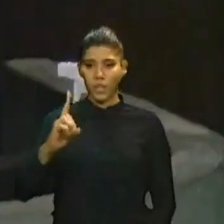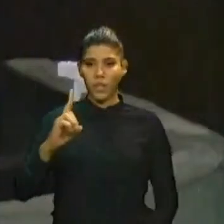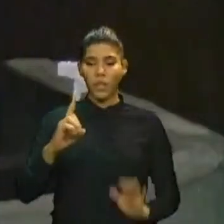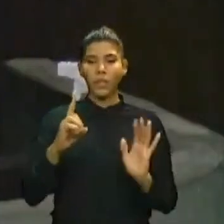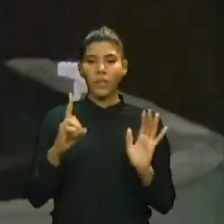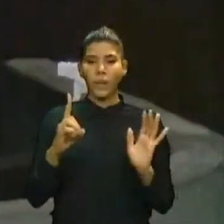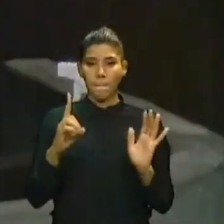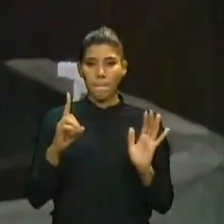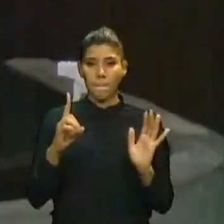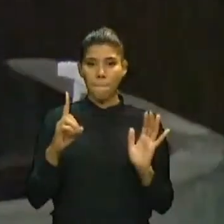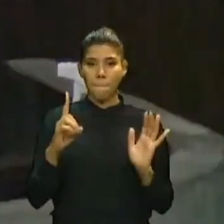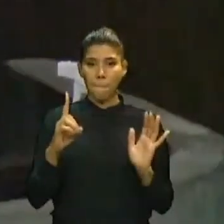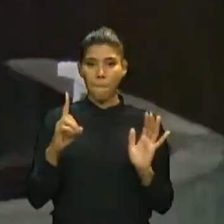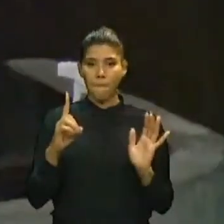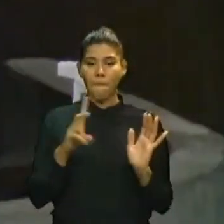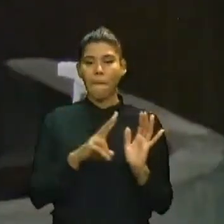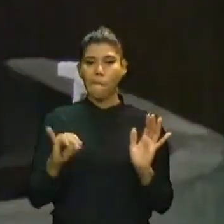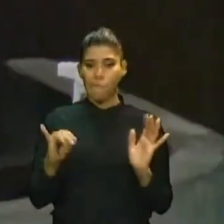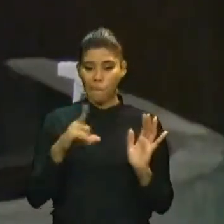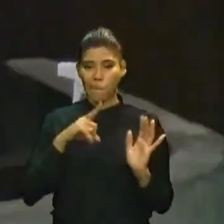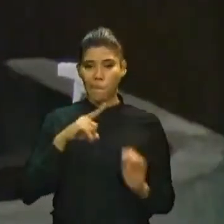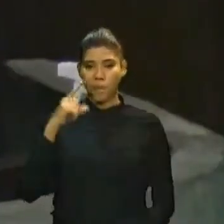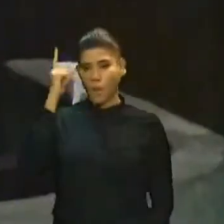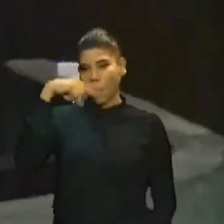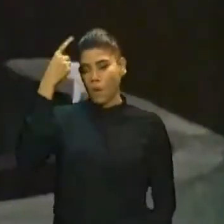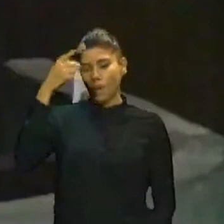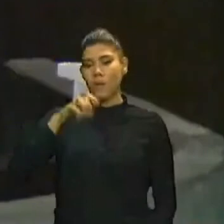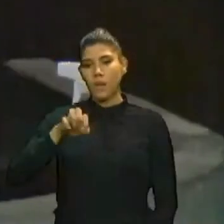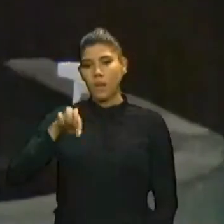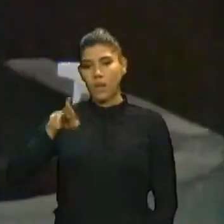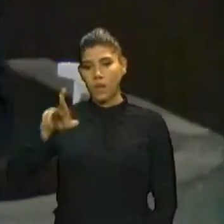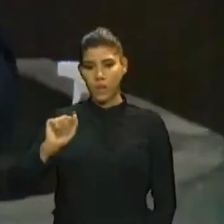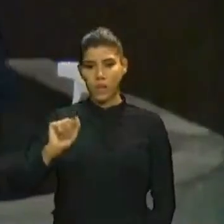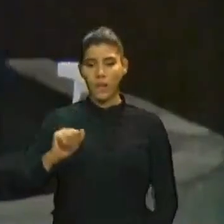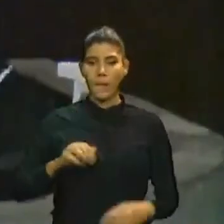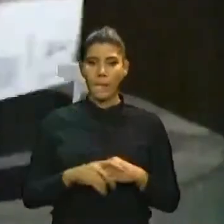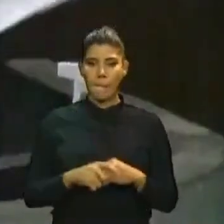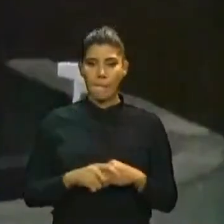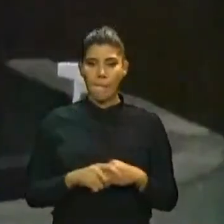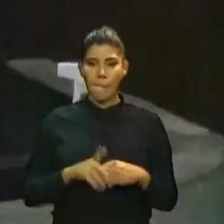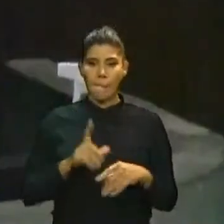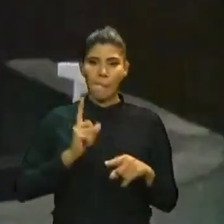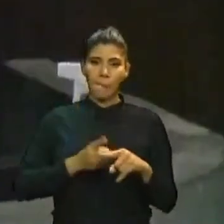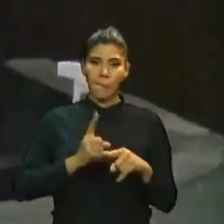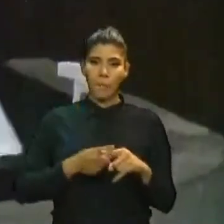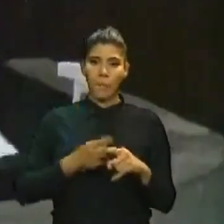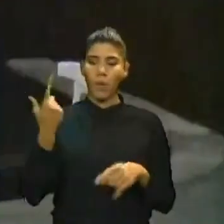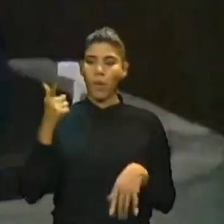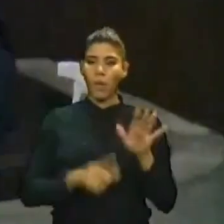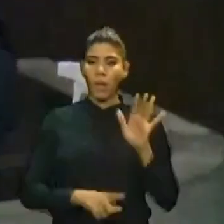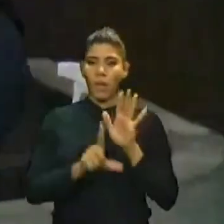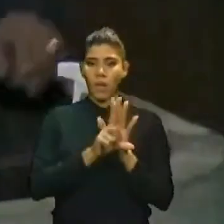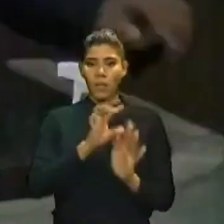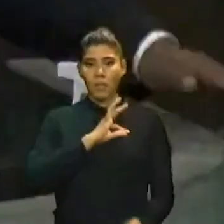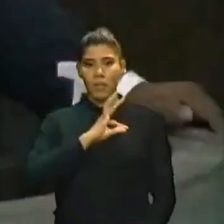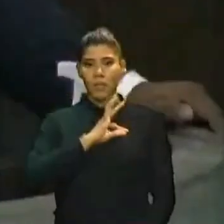do expediente, farão jus à compensação de horários estabelecidos pelo controlador. Aí eu me pergunto, por que que não tem uma lei dessa para os